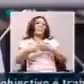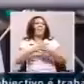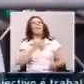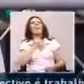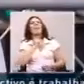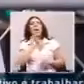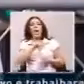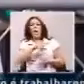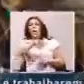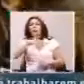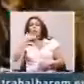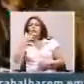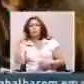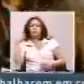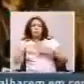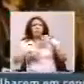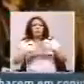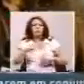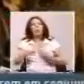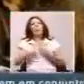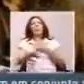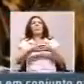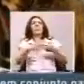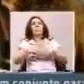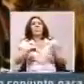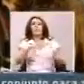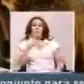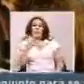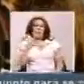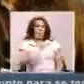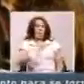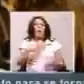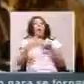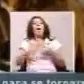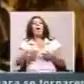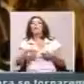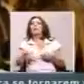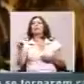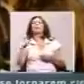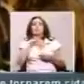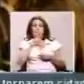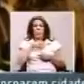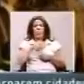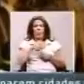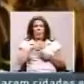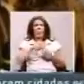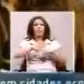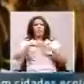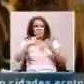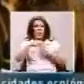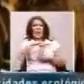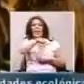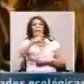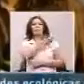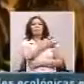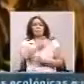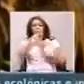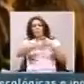Até que ponto, André Neves, boa tarde, esta decisão e intervenção poderá mexer com a tradição académica?